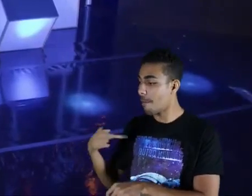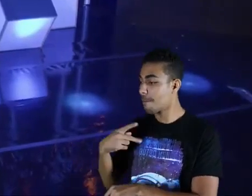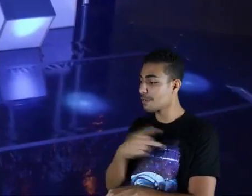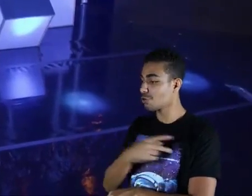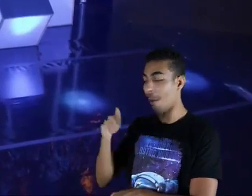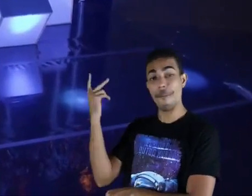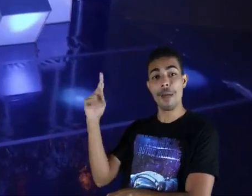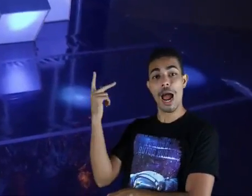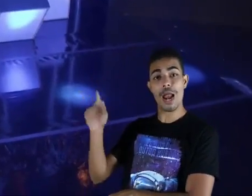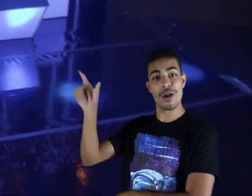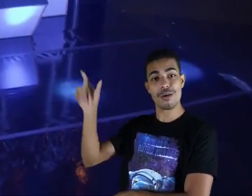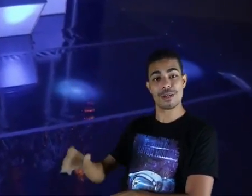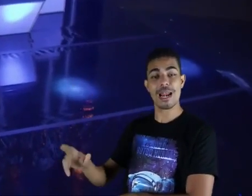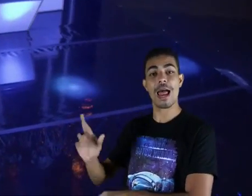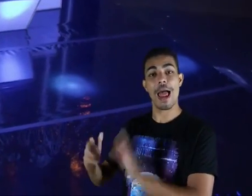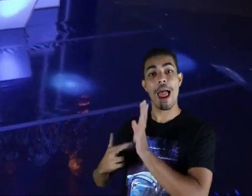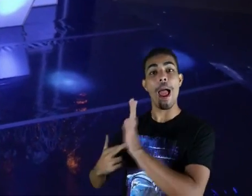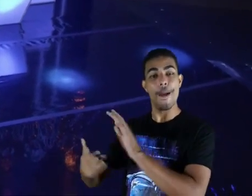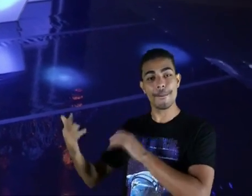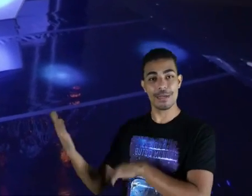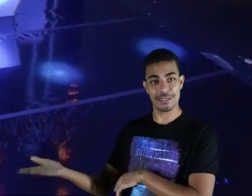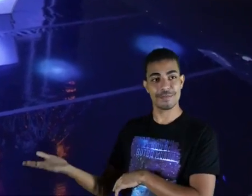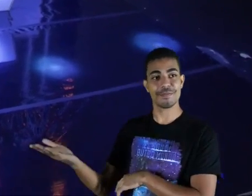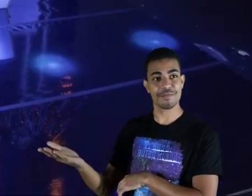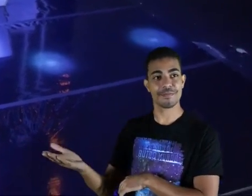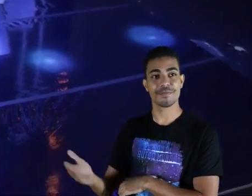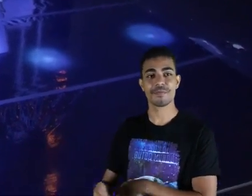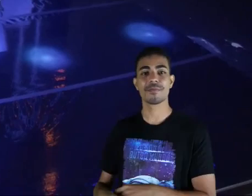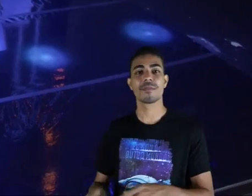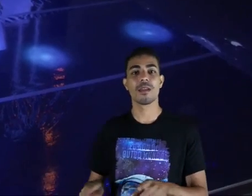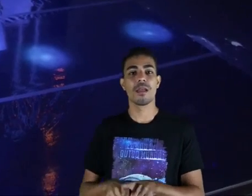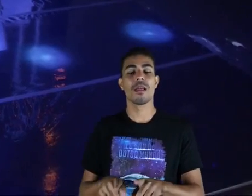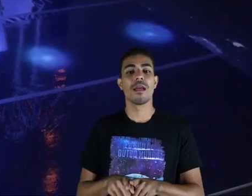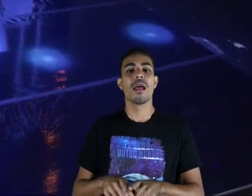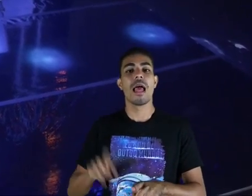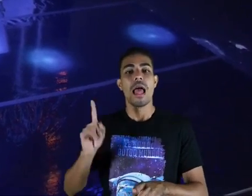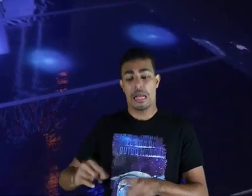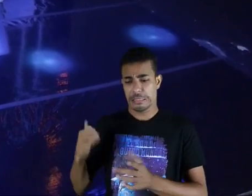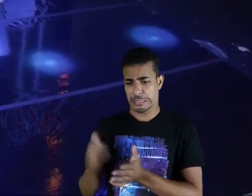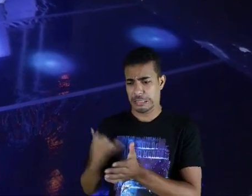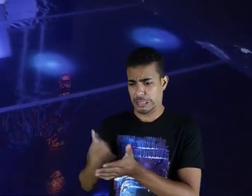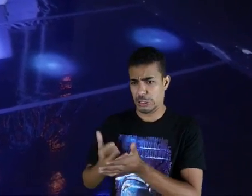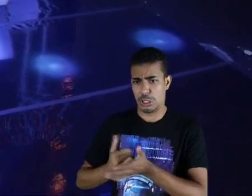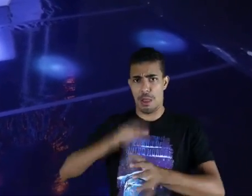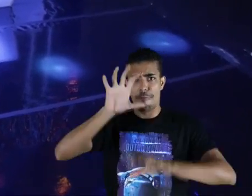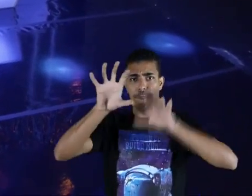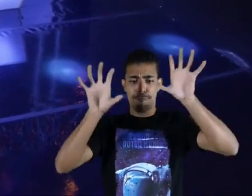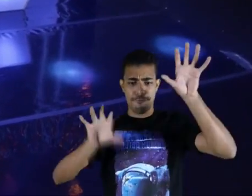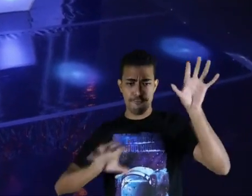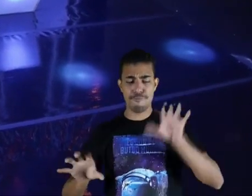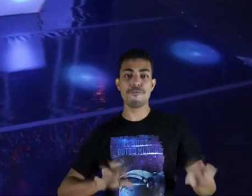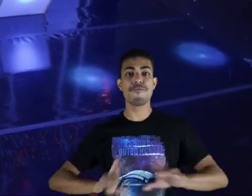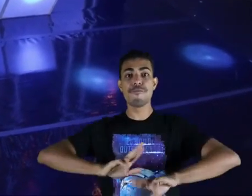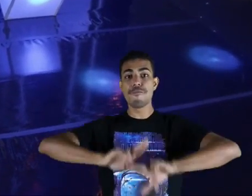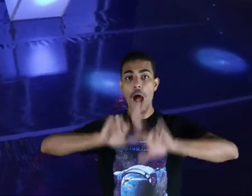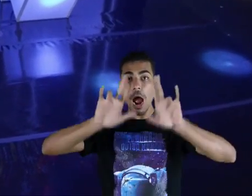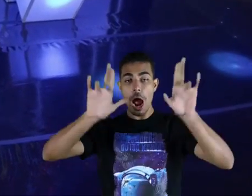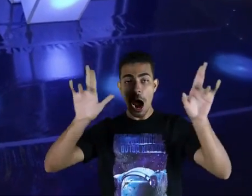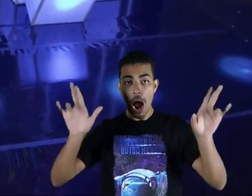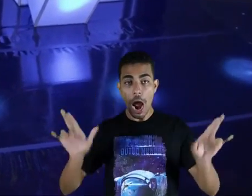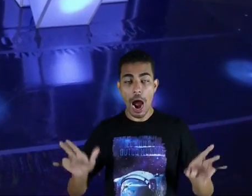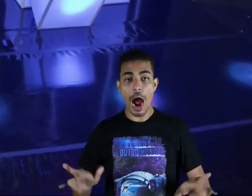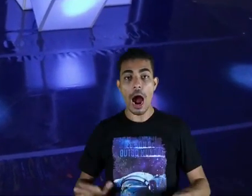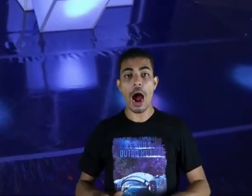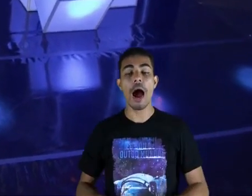também, que está do outro lado do mundo também. Sei que temos inscritos em várias regiões, também muitos hispanos, assim